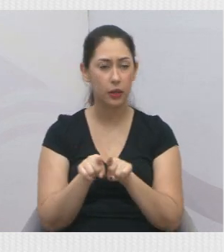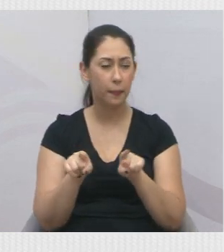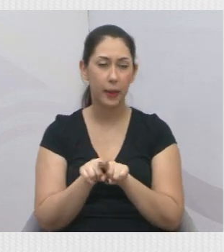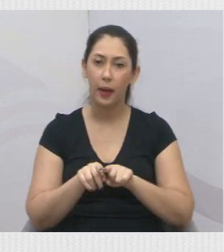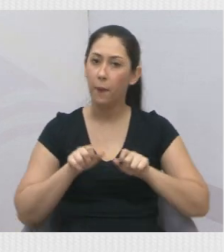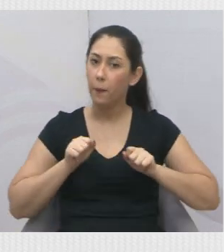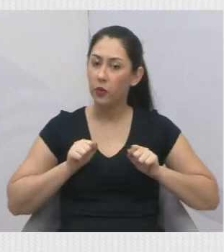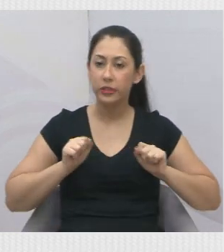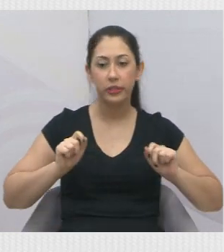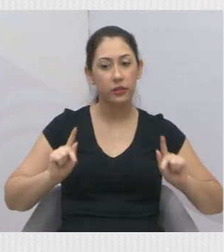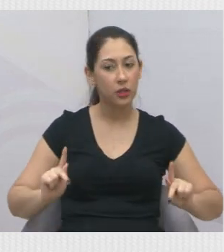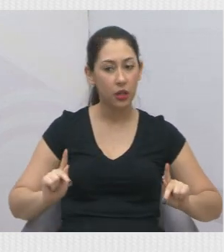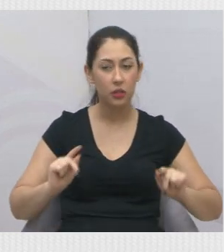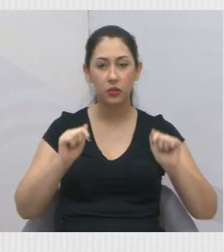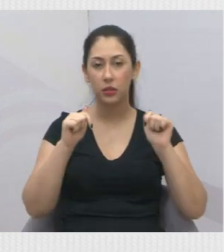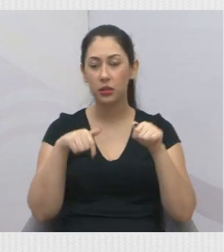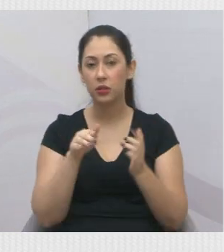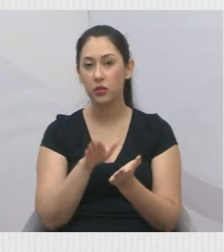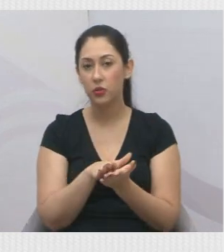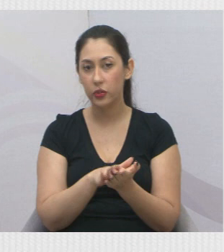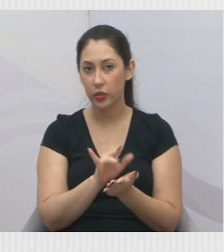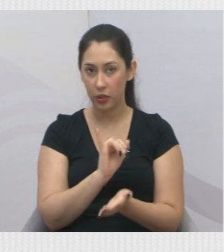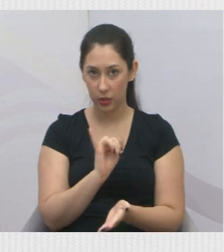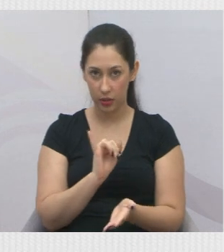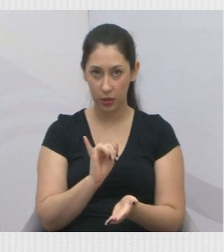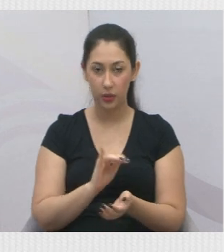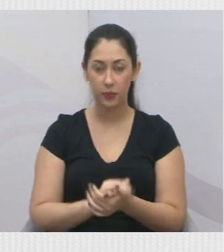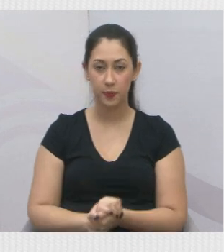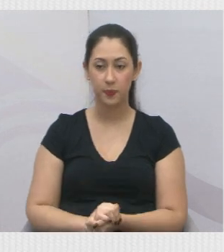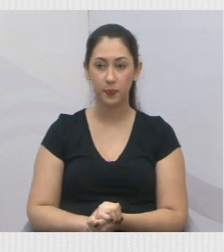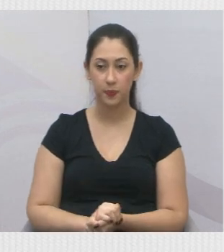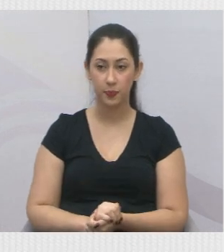pensionistas do município.